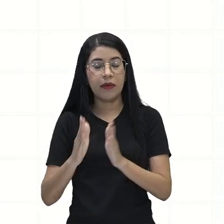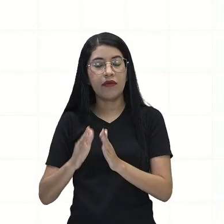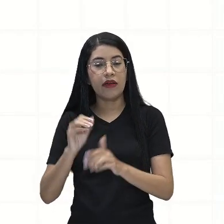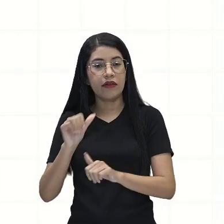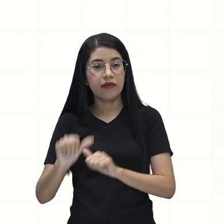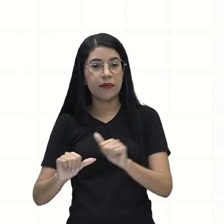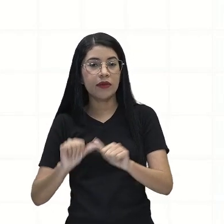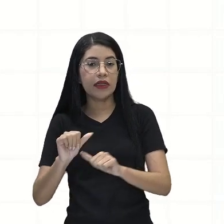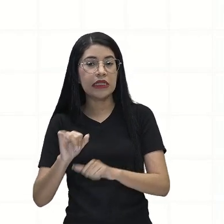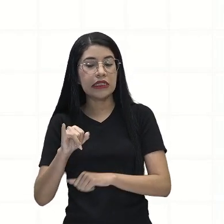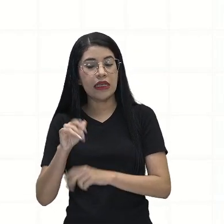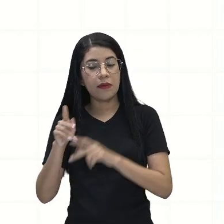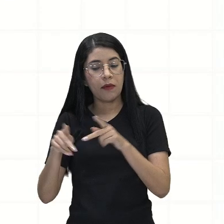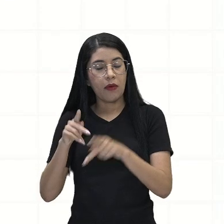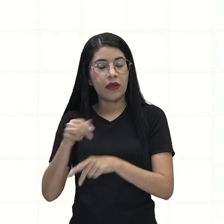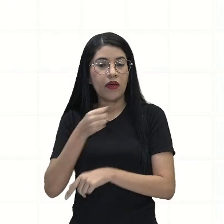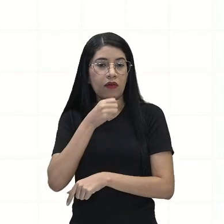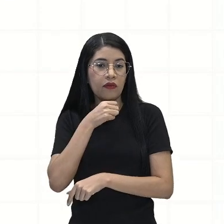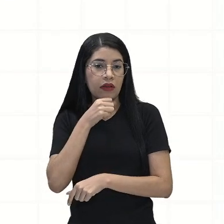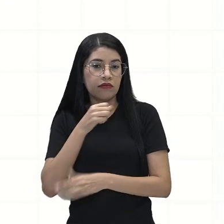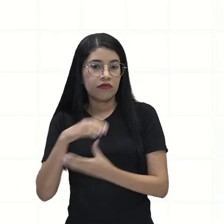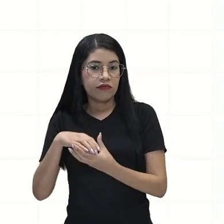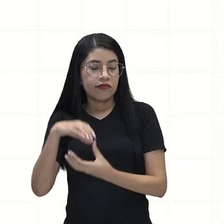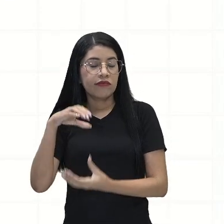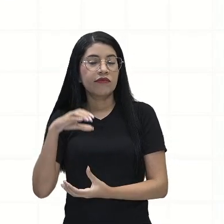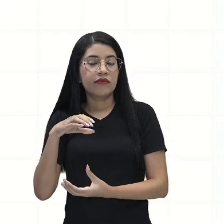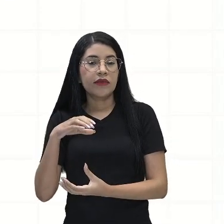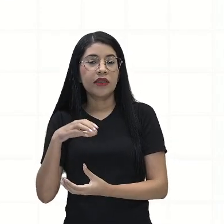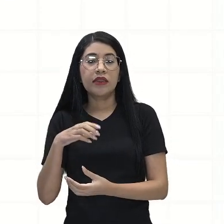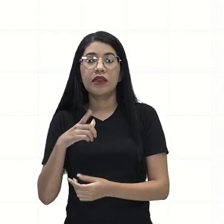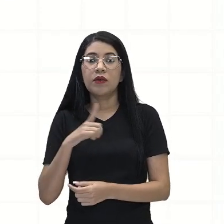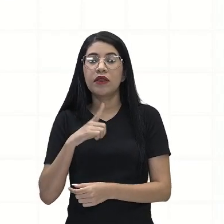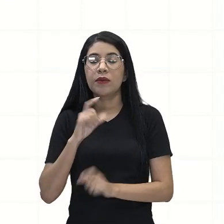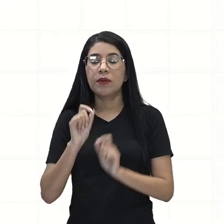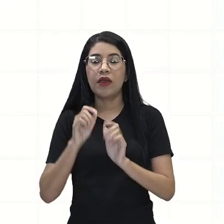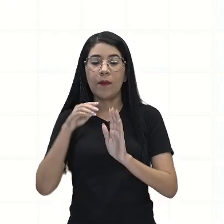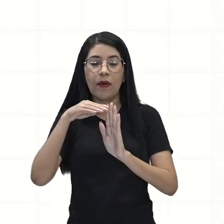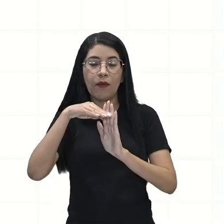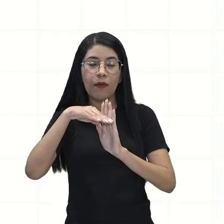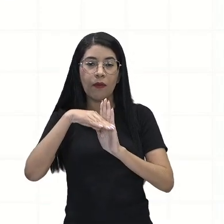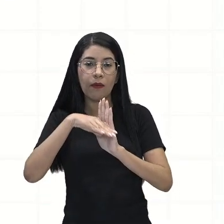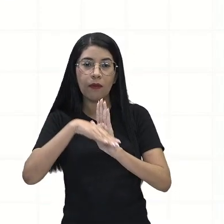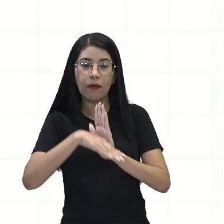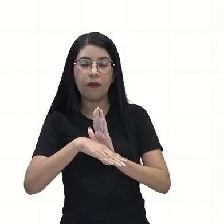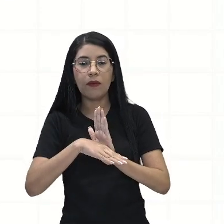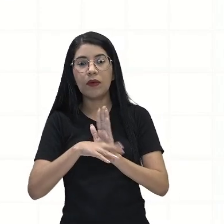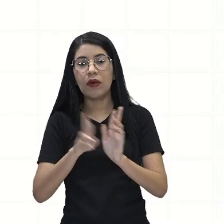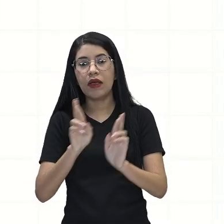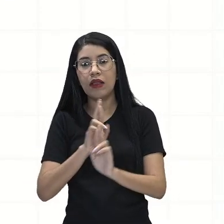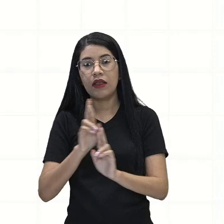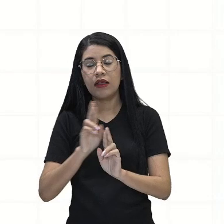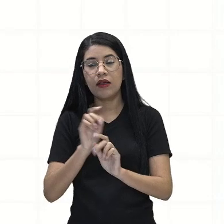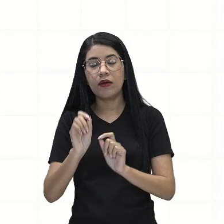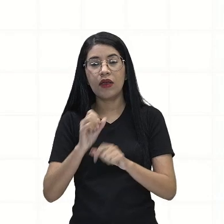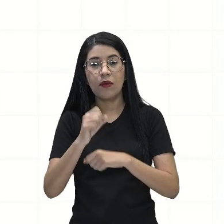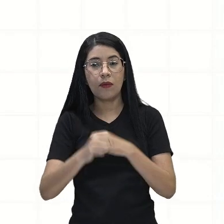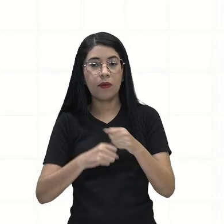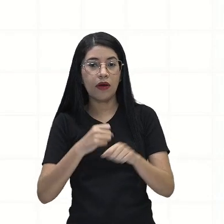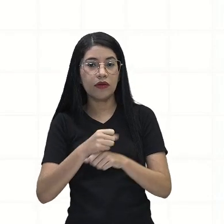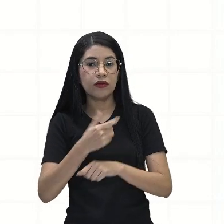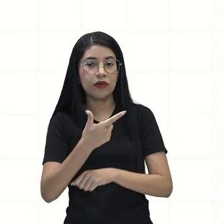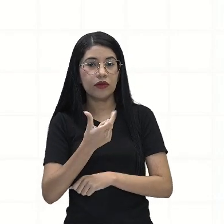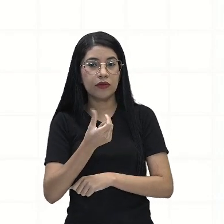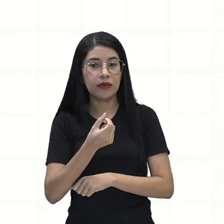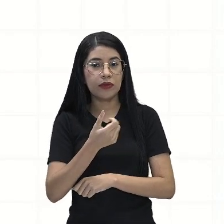Se a população ela está envelhecendo, então a gente tem ali uma diminuição com relação ao ano de 2012, que